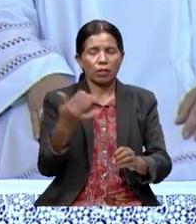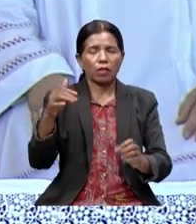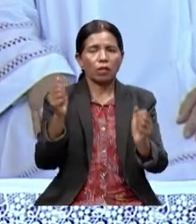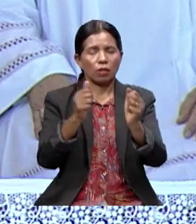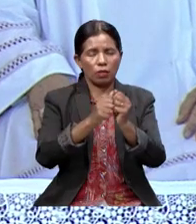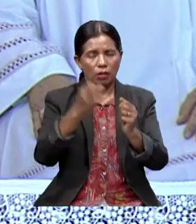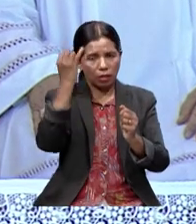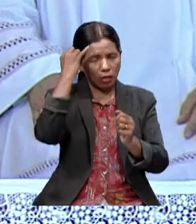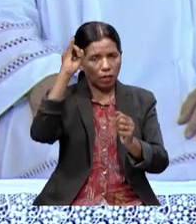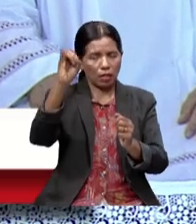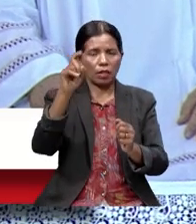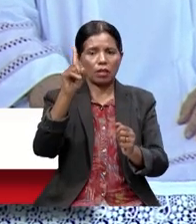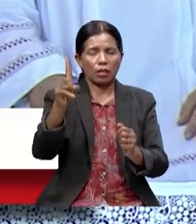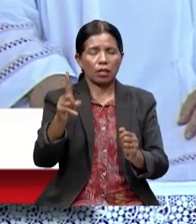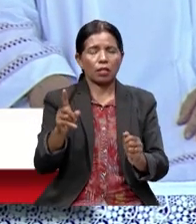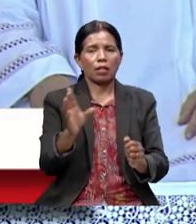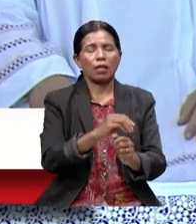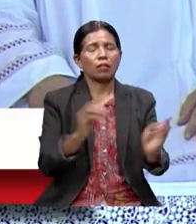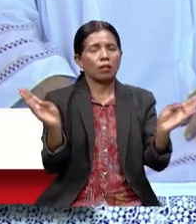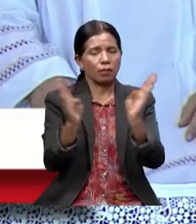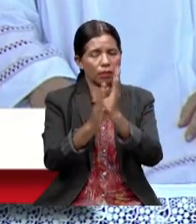idea ida. Atusai